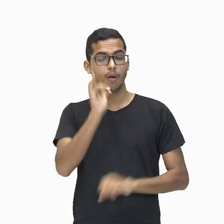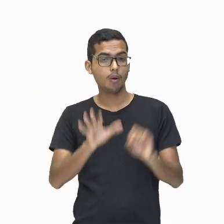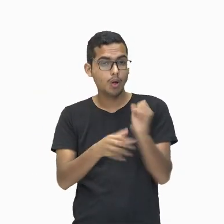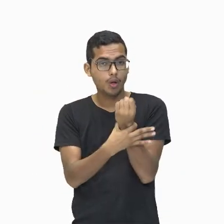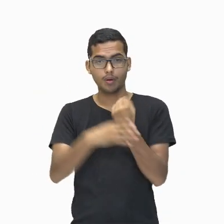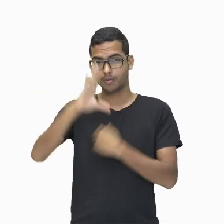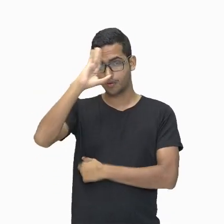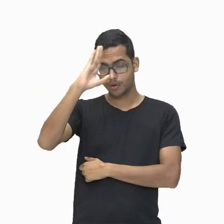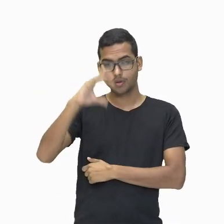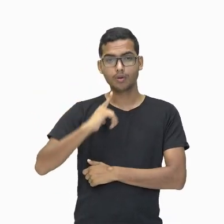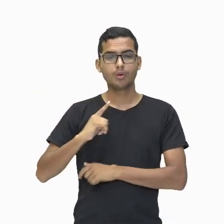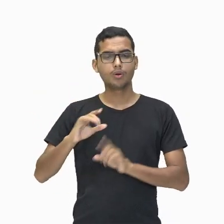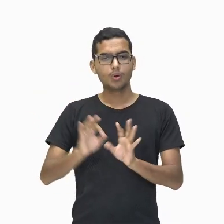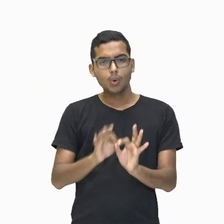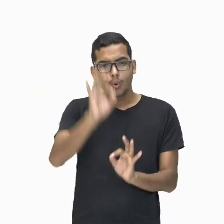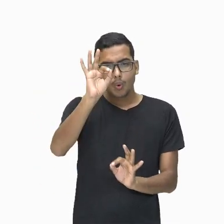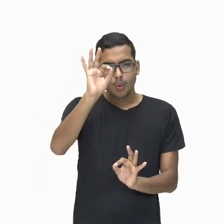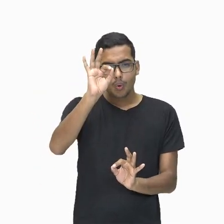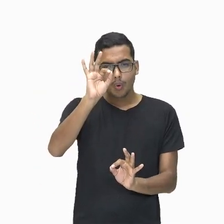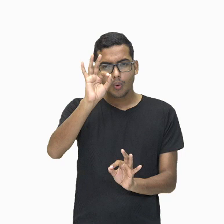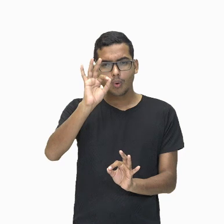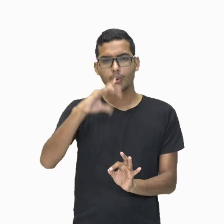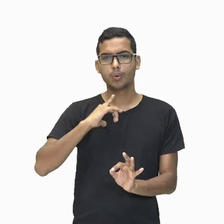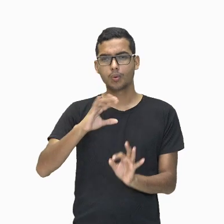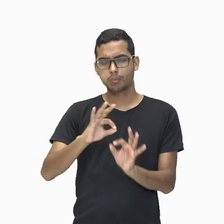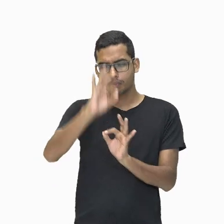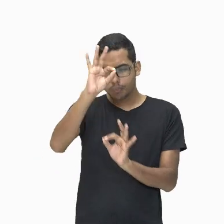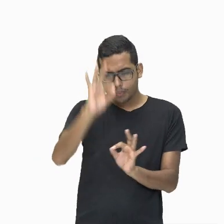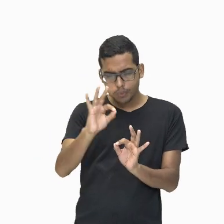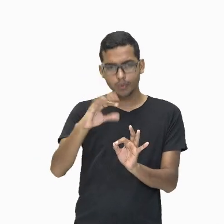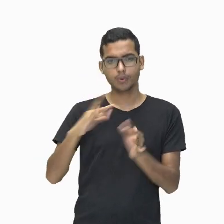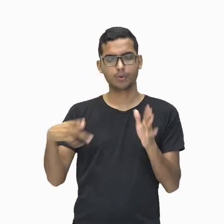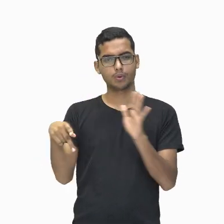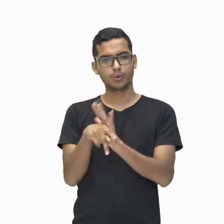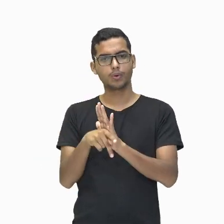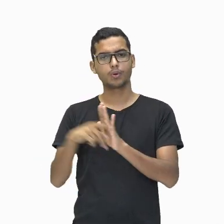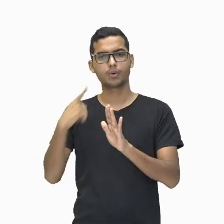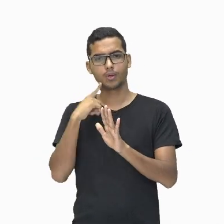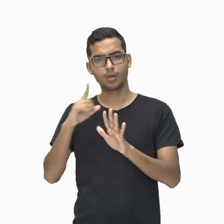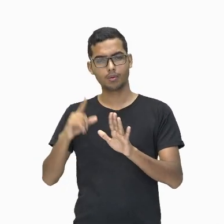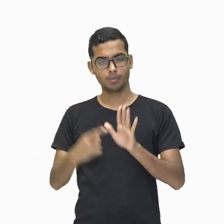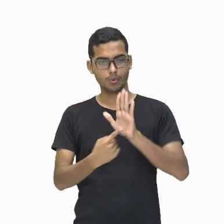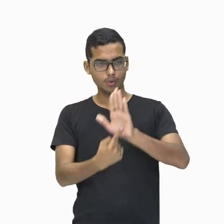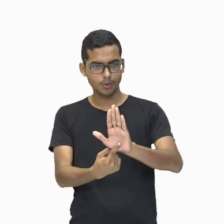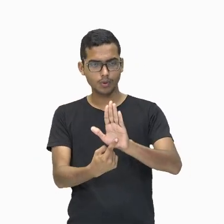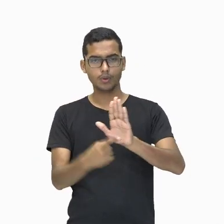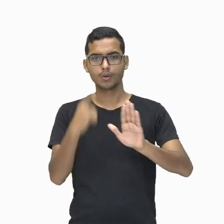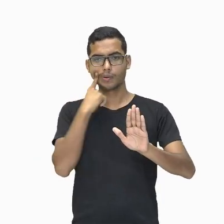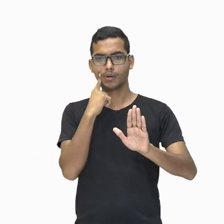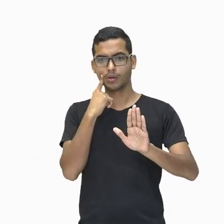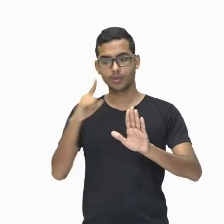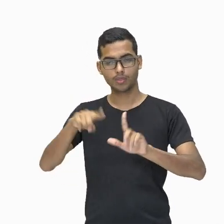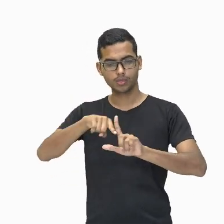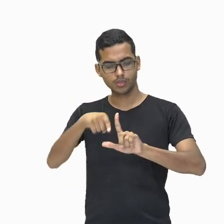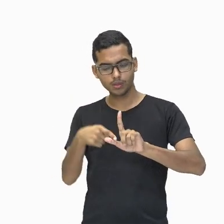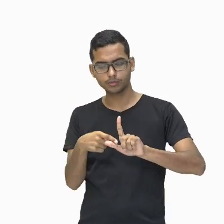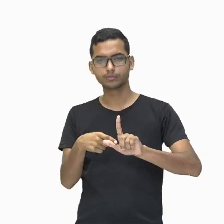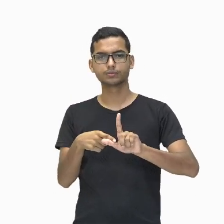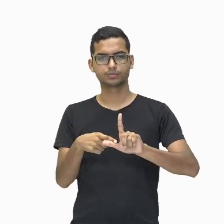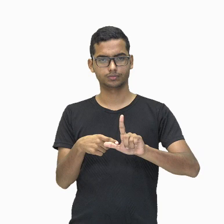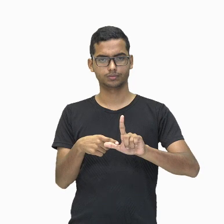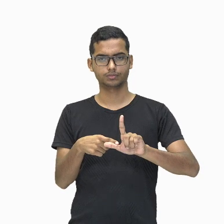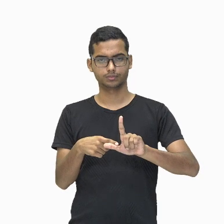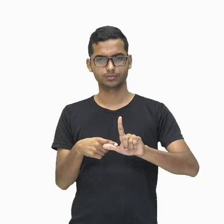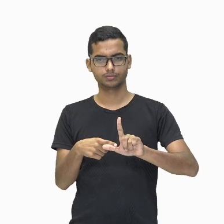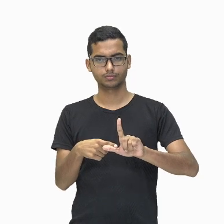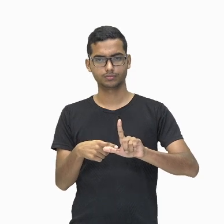que vai ser a menor distância quando ela for exatamente a projeção ortogonal, ela tiver aí esse ângulo reto